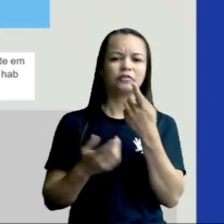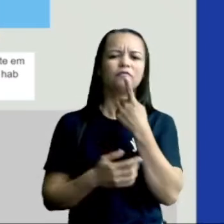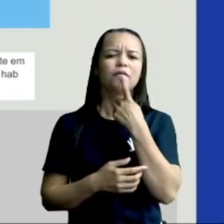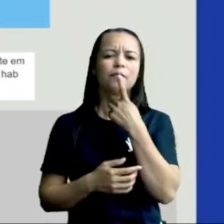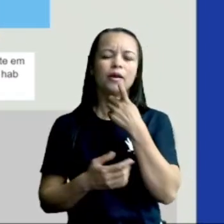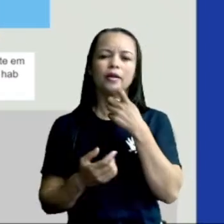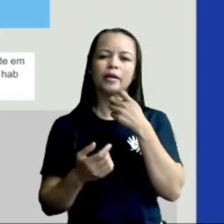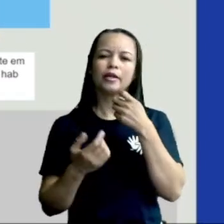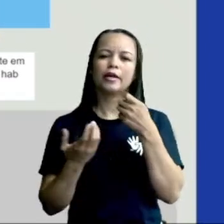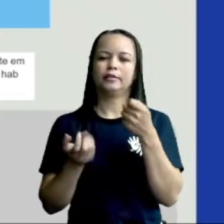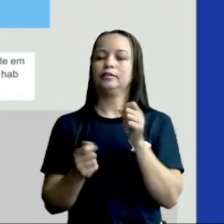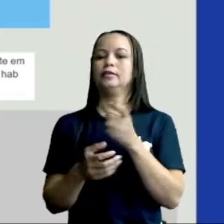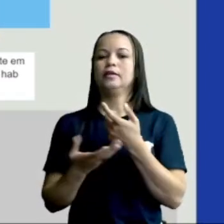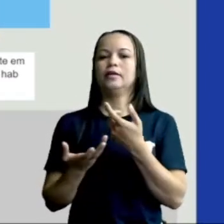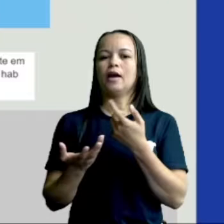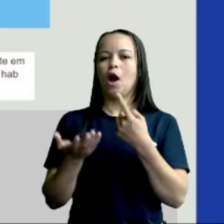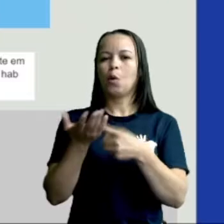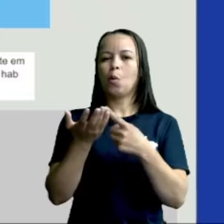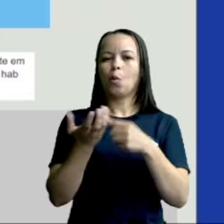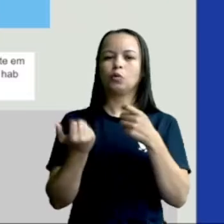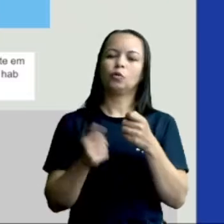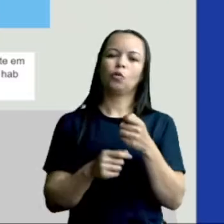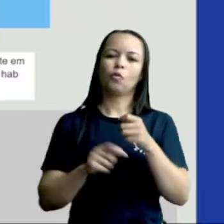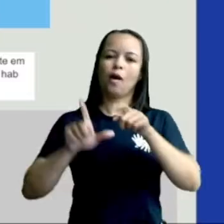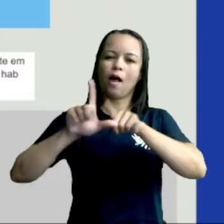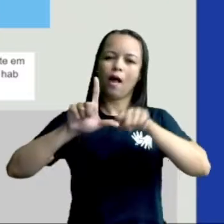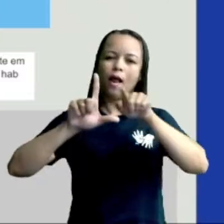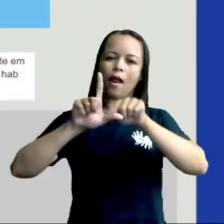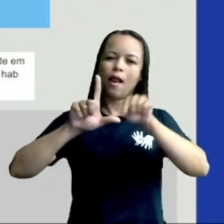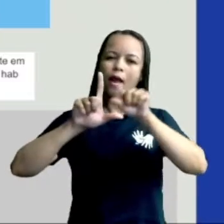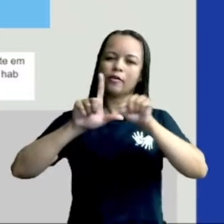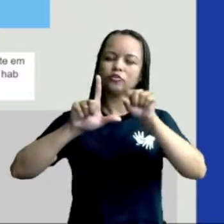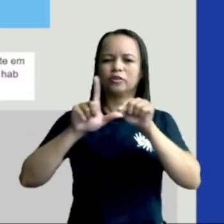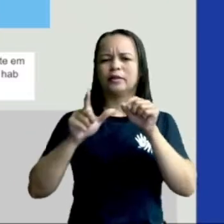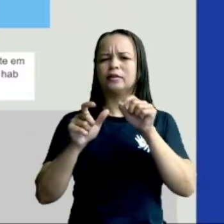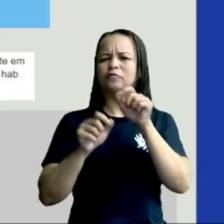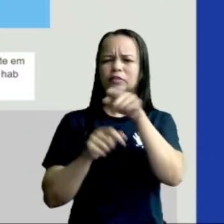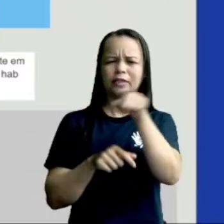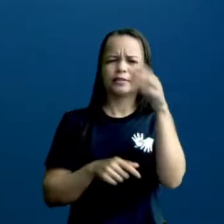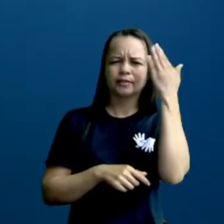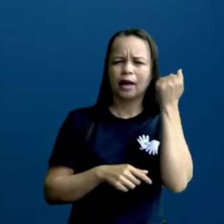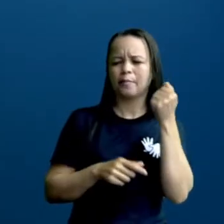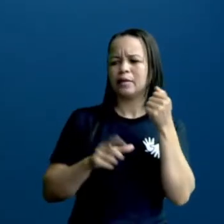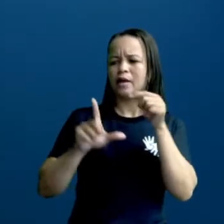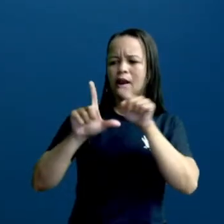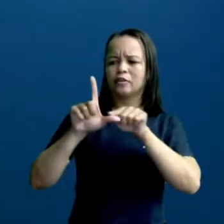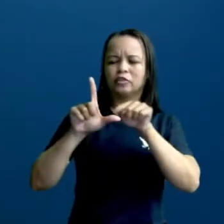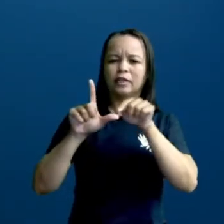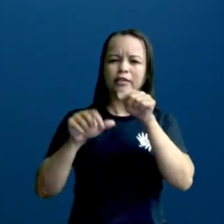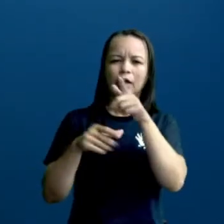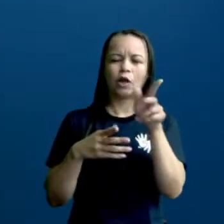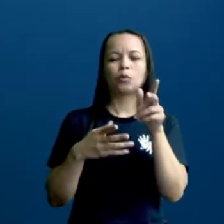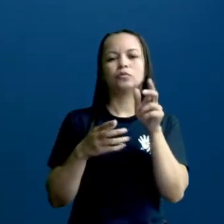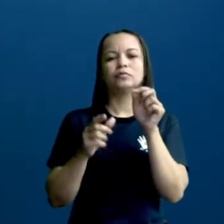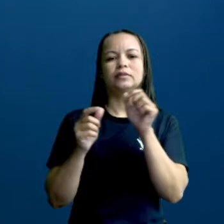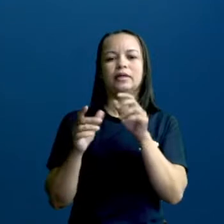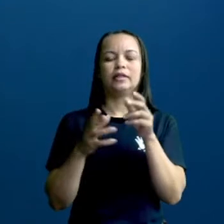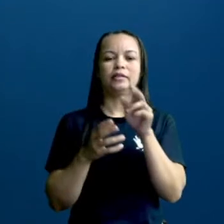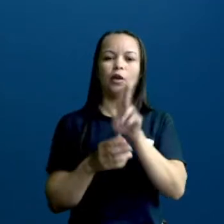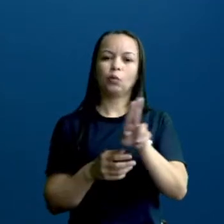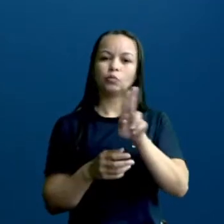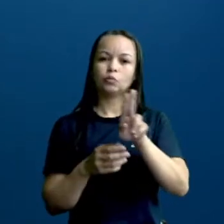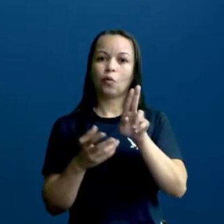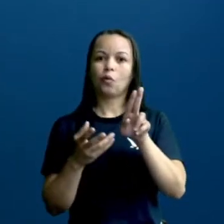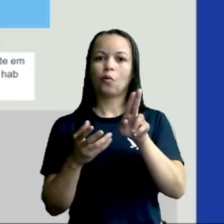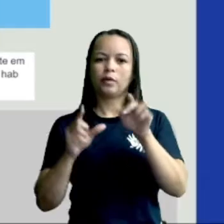legenda, vocês sabem o que é legenda, gente? Legenda são esses dizerzinhos que vêm aí embaixo do mapa, tá vendo? Para a